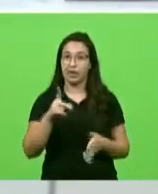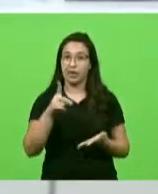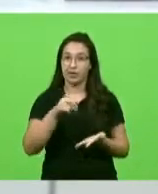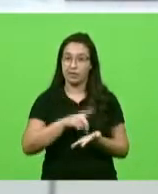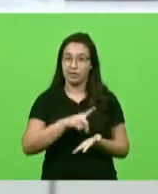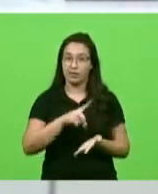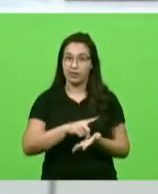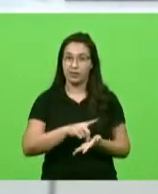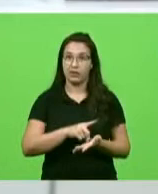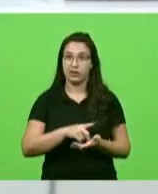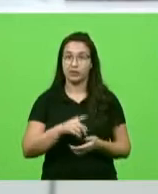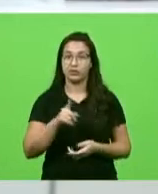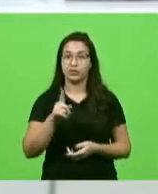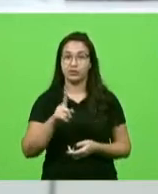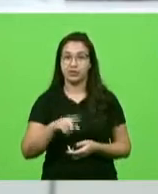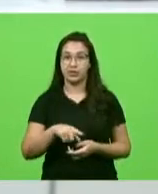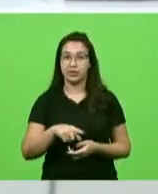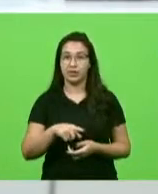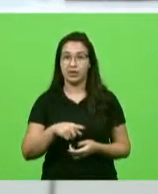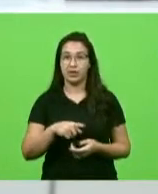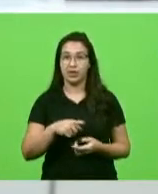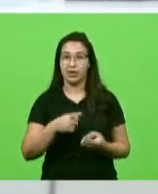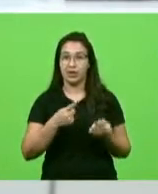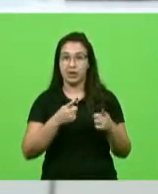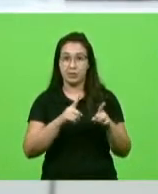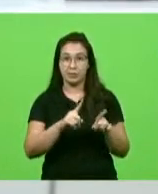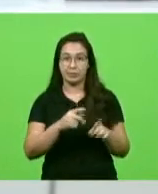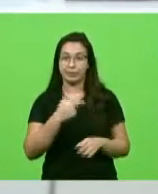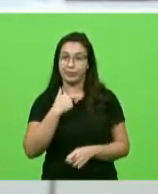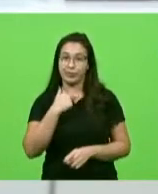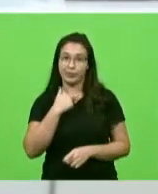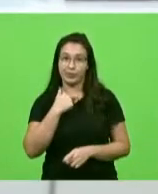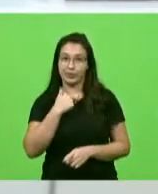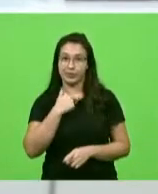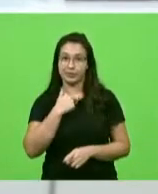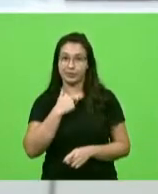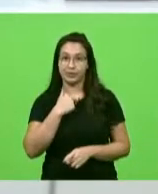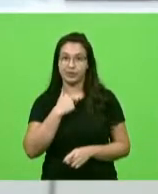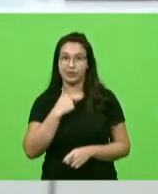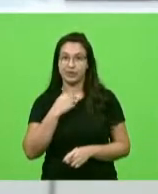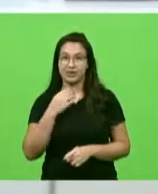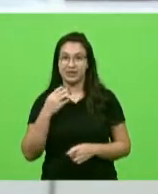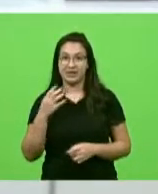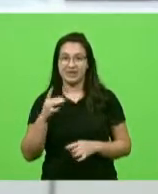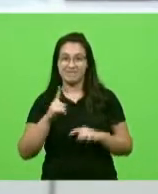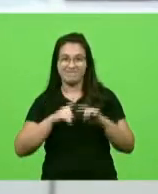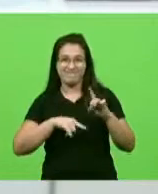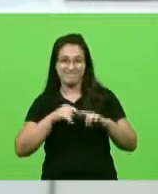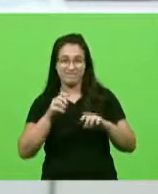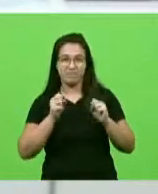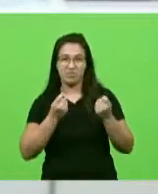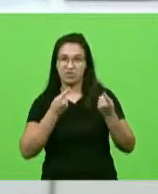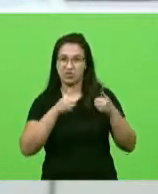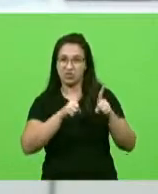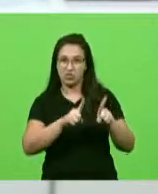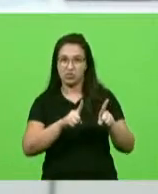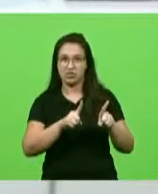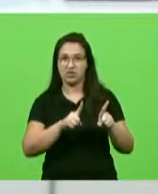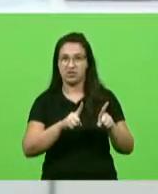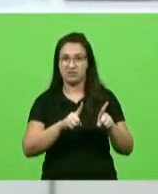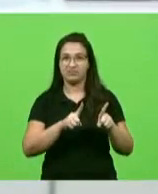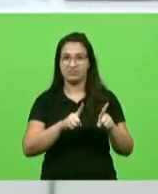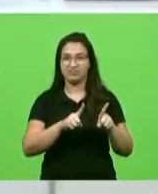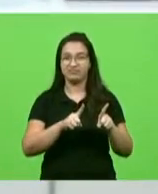é incontestável a malícia pode atacar lá a ignorância